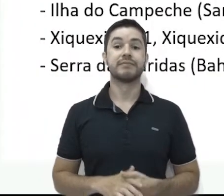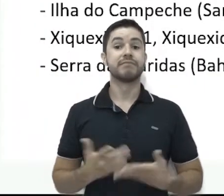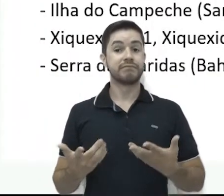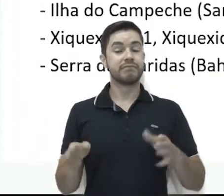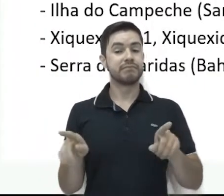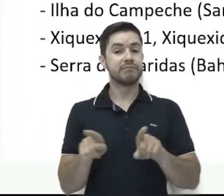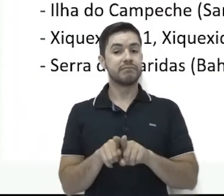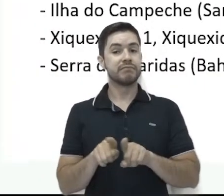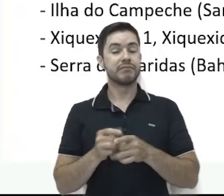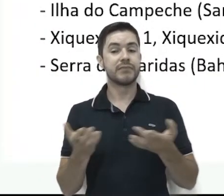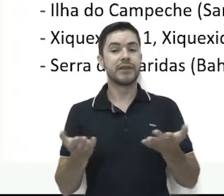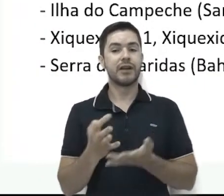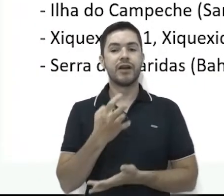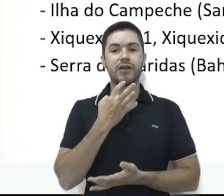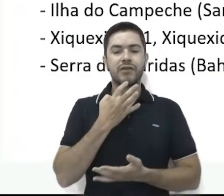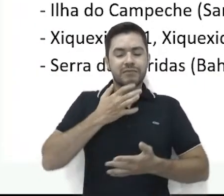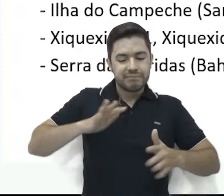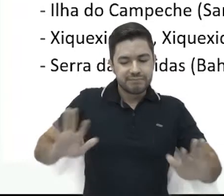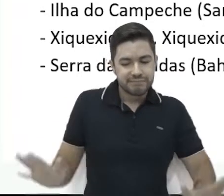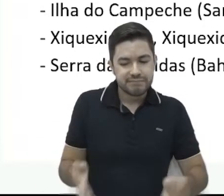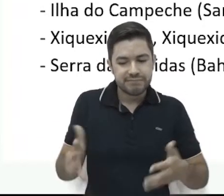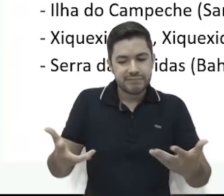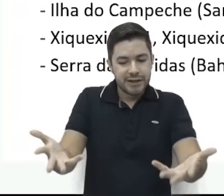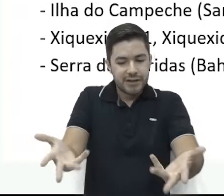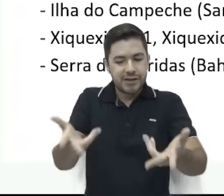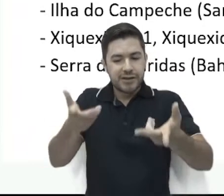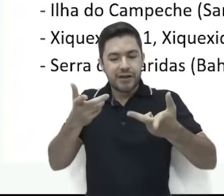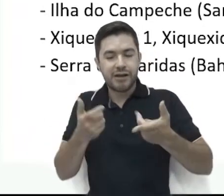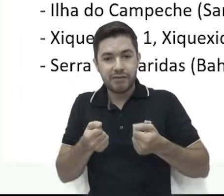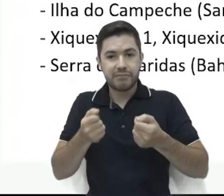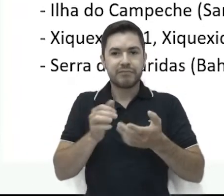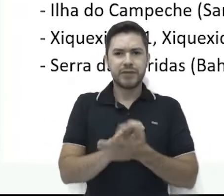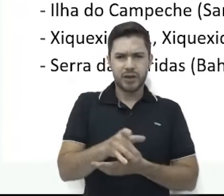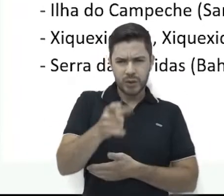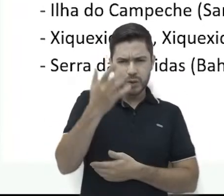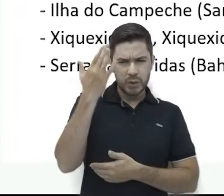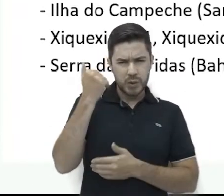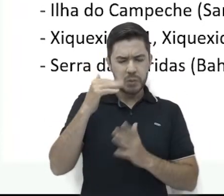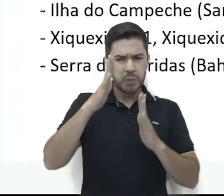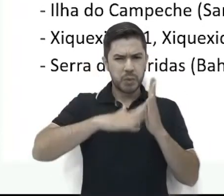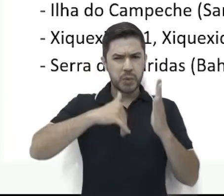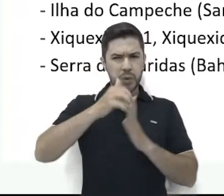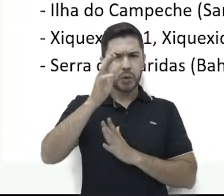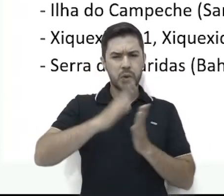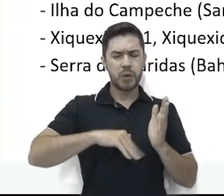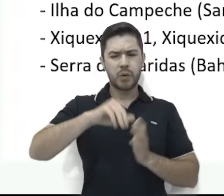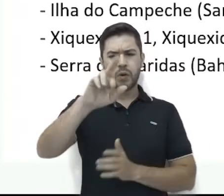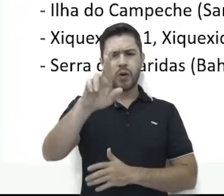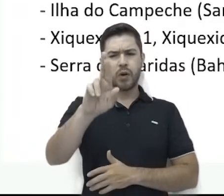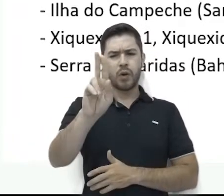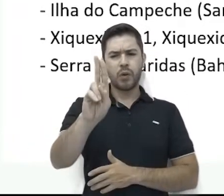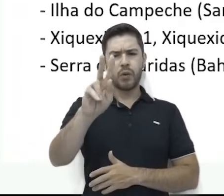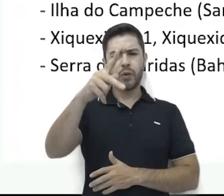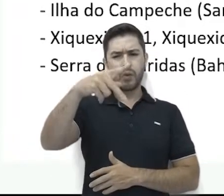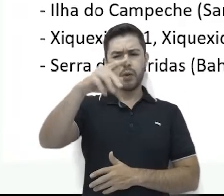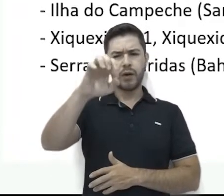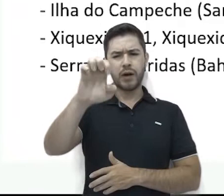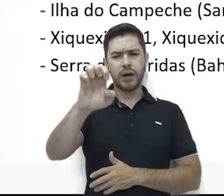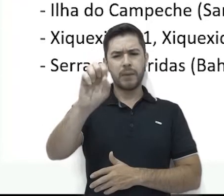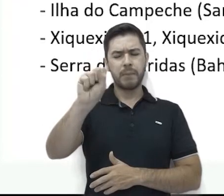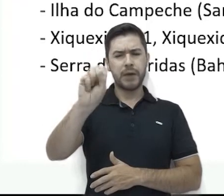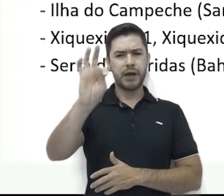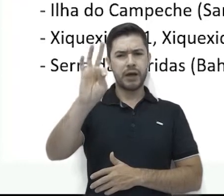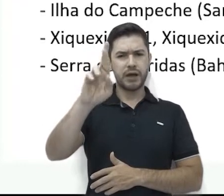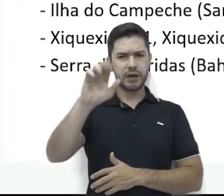Agora vamos conhecer um pouco da influência da pintura rupestre. Você sabe o que é pintura rupestre? Antes mesmo de ser considerada uma arte, a pintura